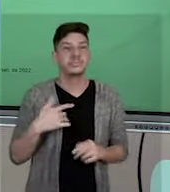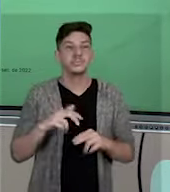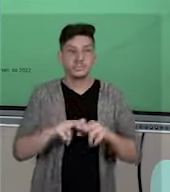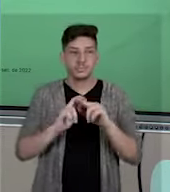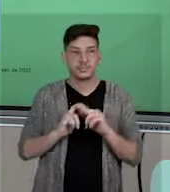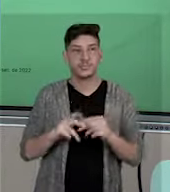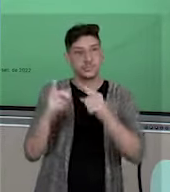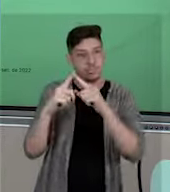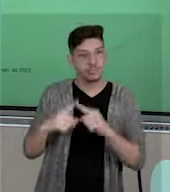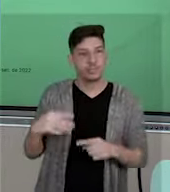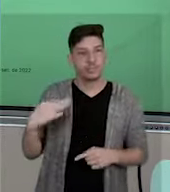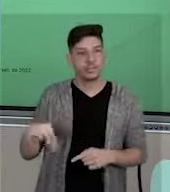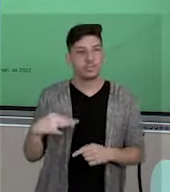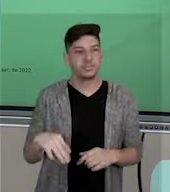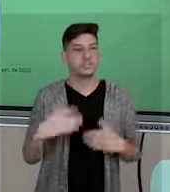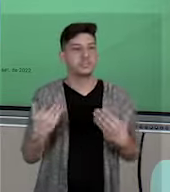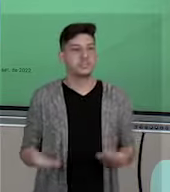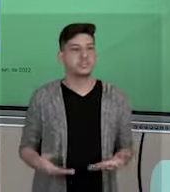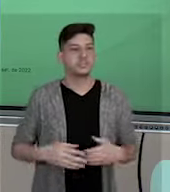tipo de ferimento. Então,